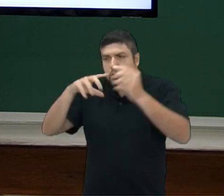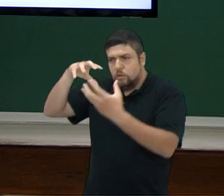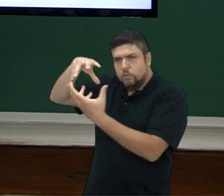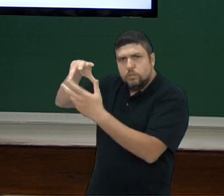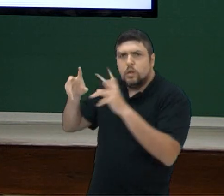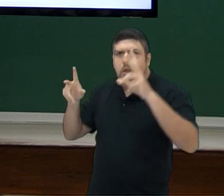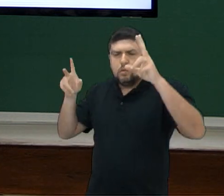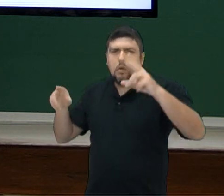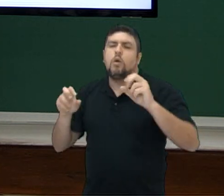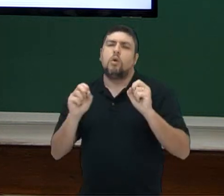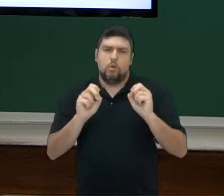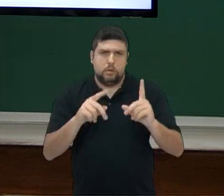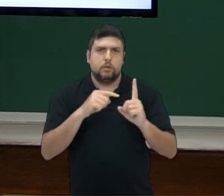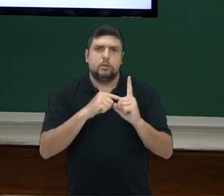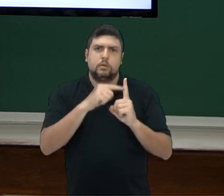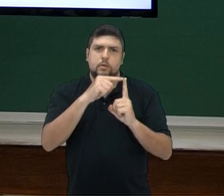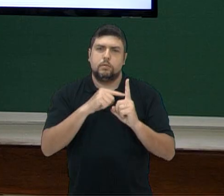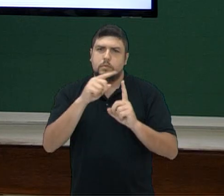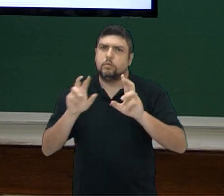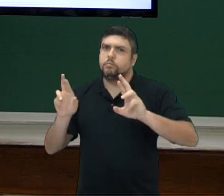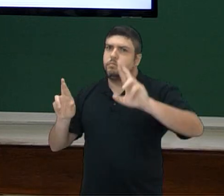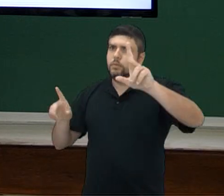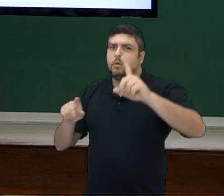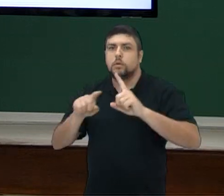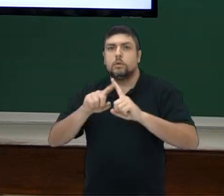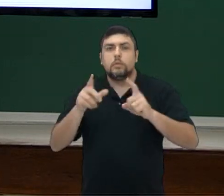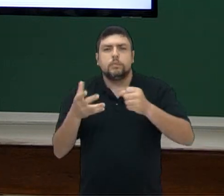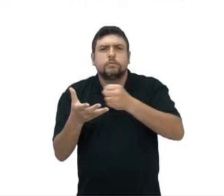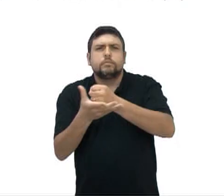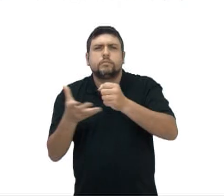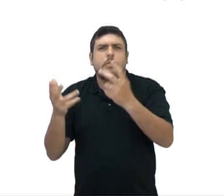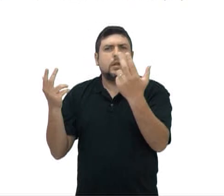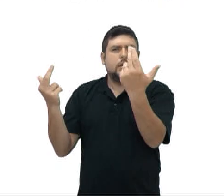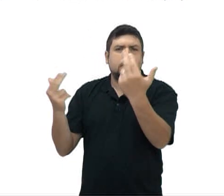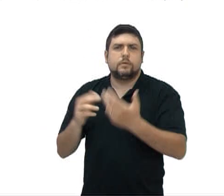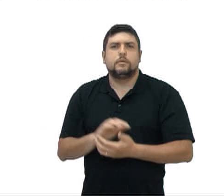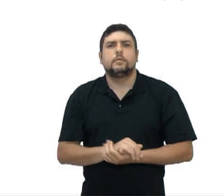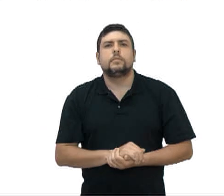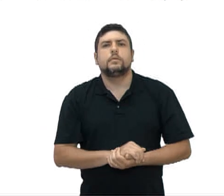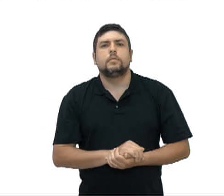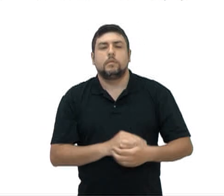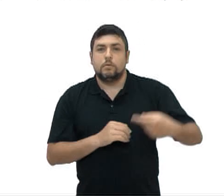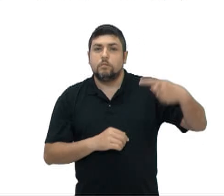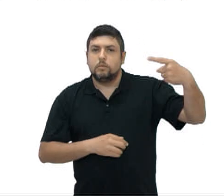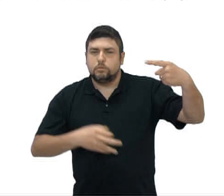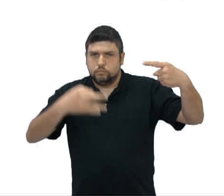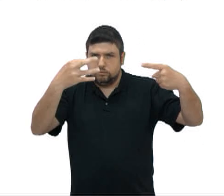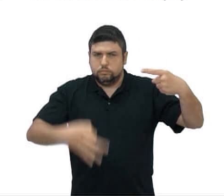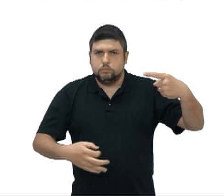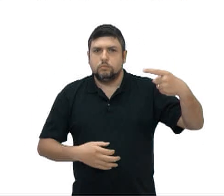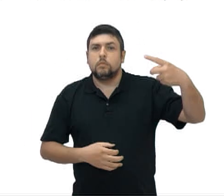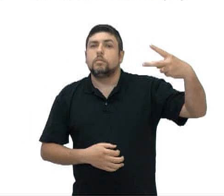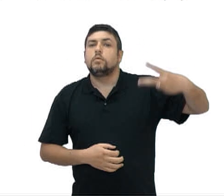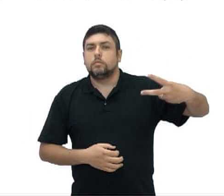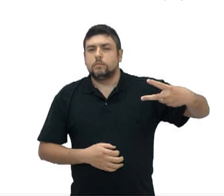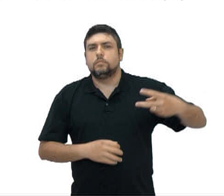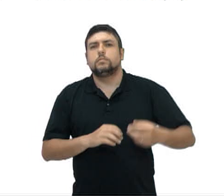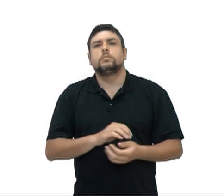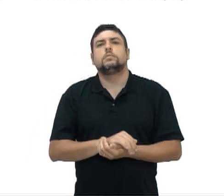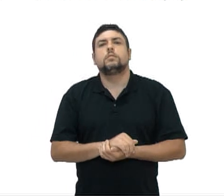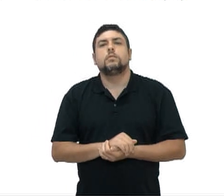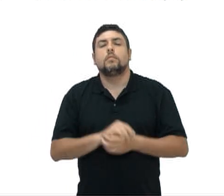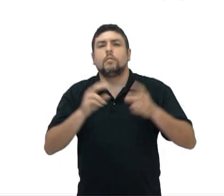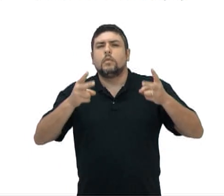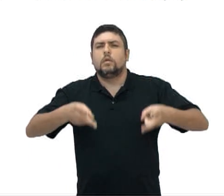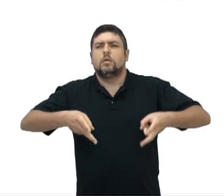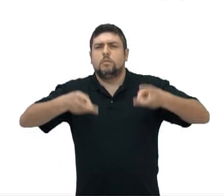que há temperaturas diferentes, mas aí você tem essa mesma base, ok? Então a primeira alternativa está correta. Vamos à segunda. Perceber